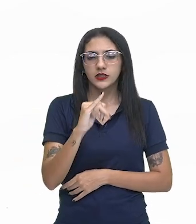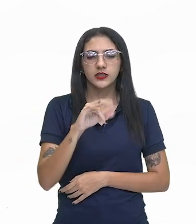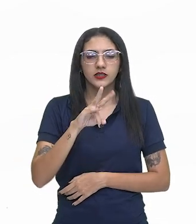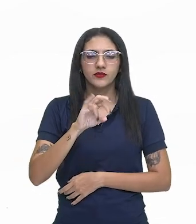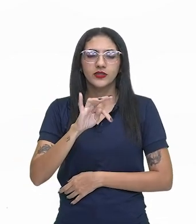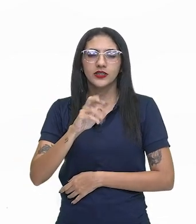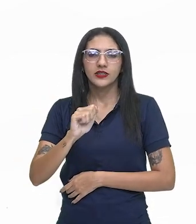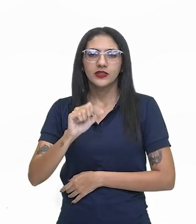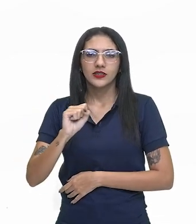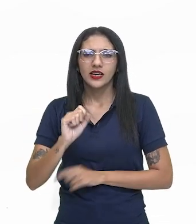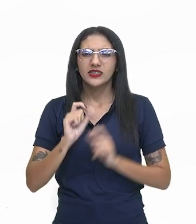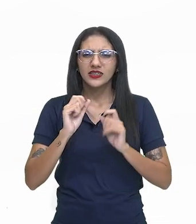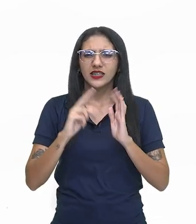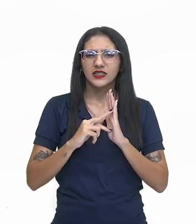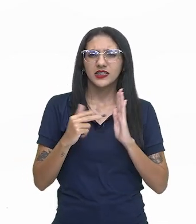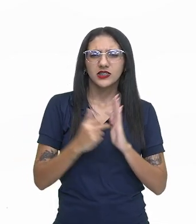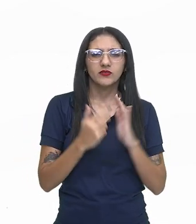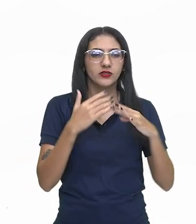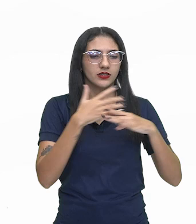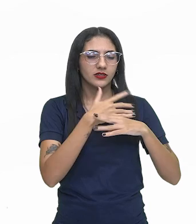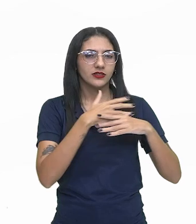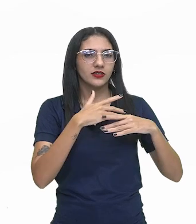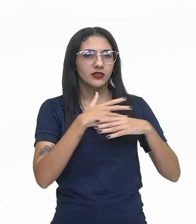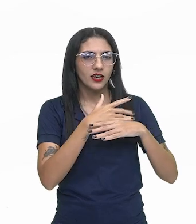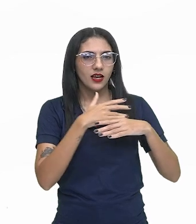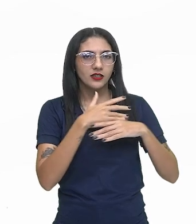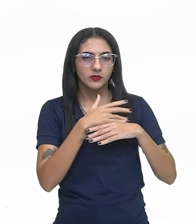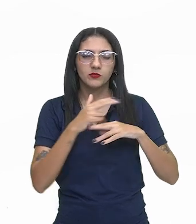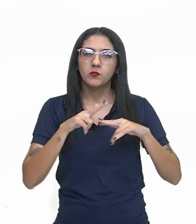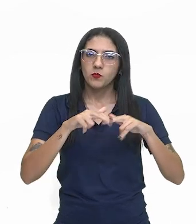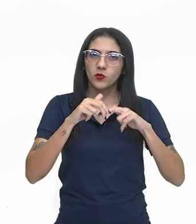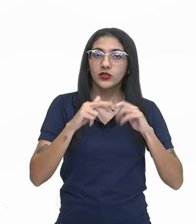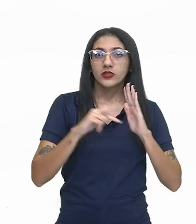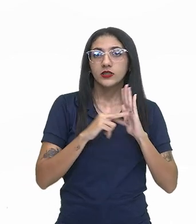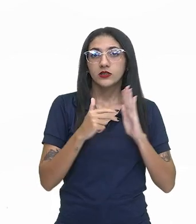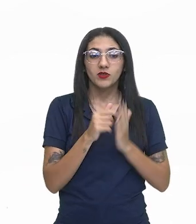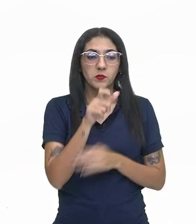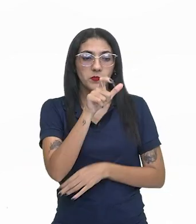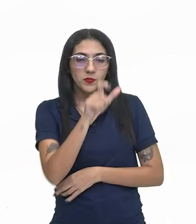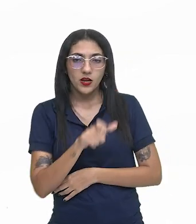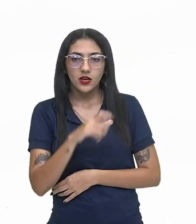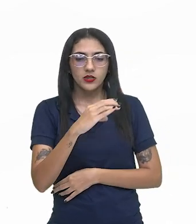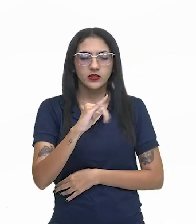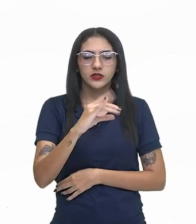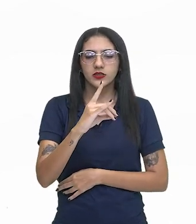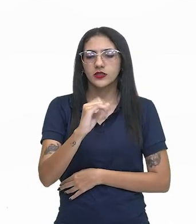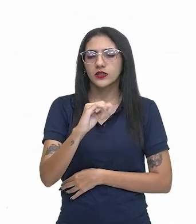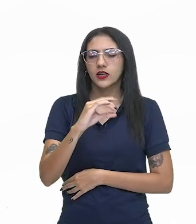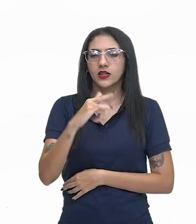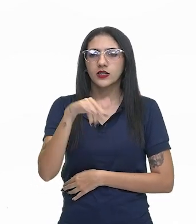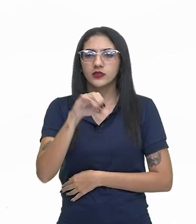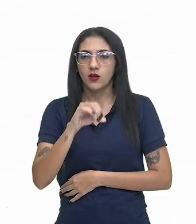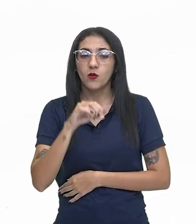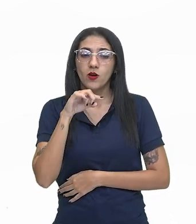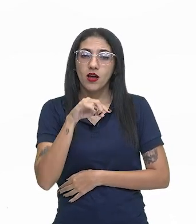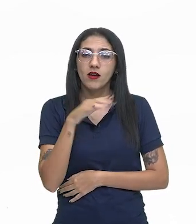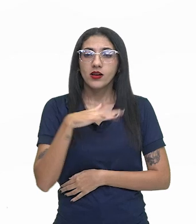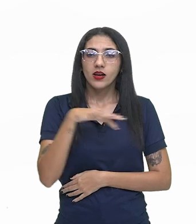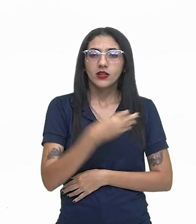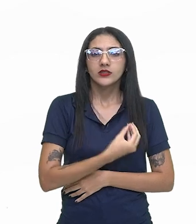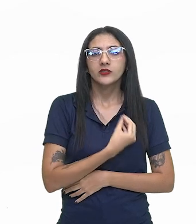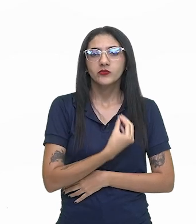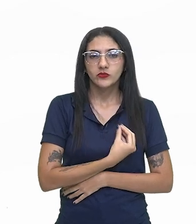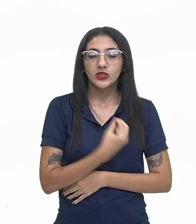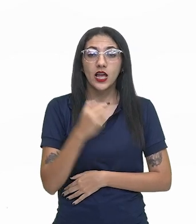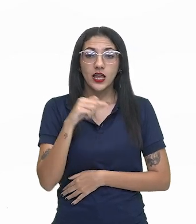que quer dizer cidade. Daí, cidadão, ser o indivíduo morador da cidade, portador